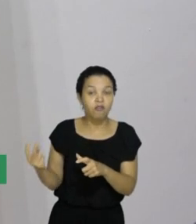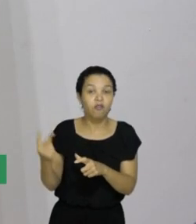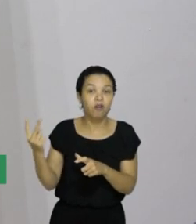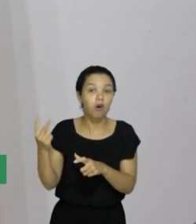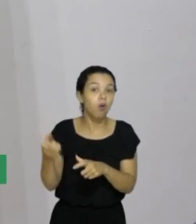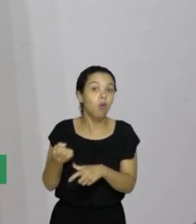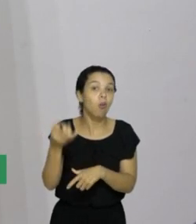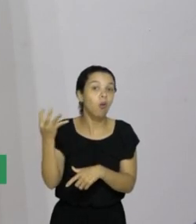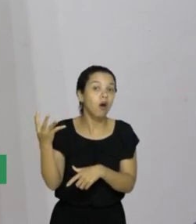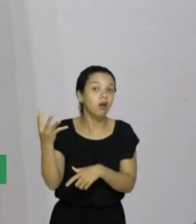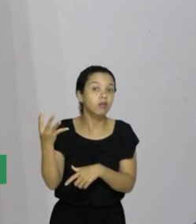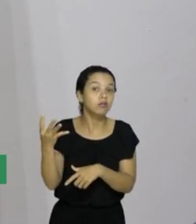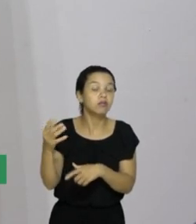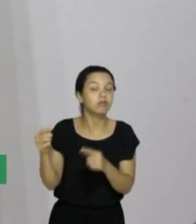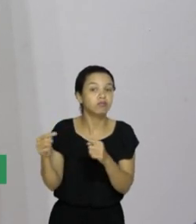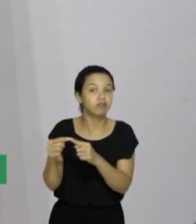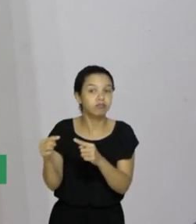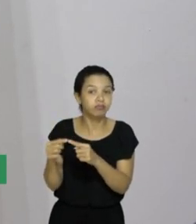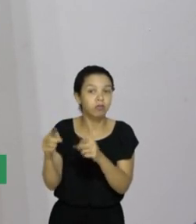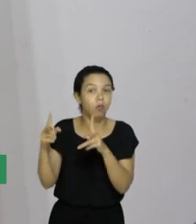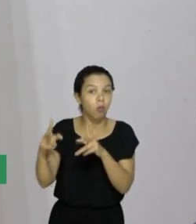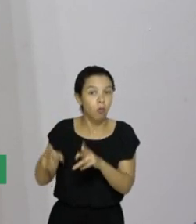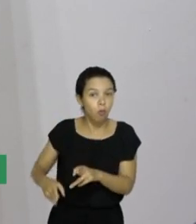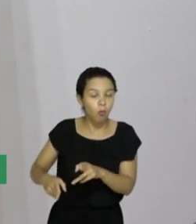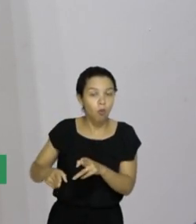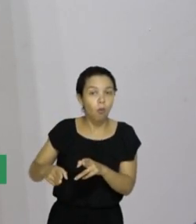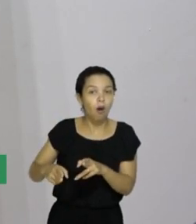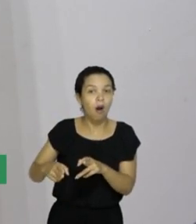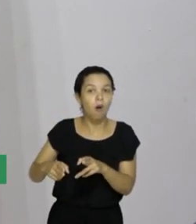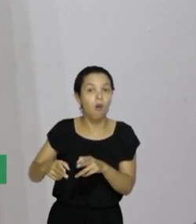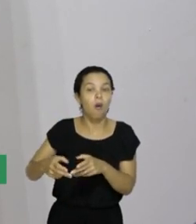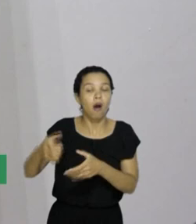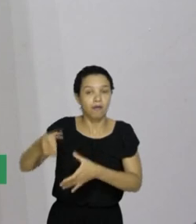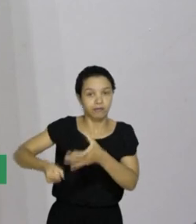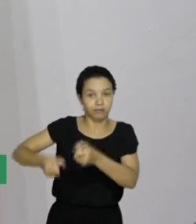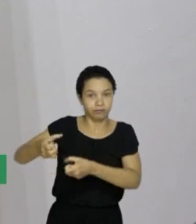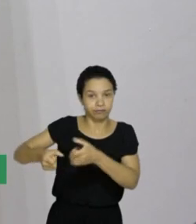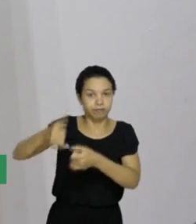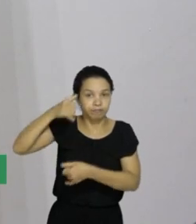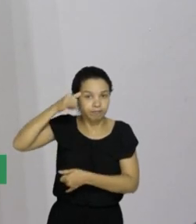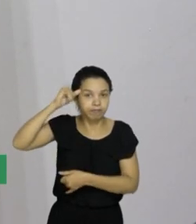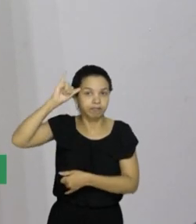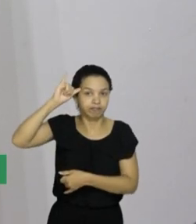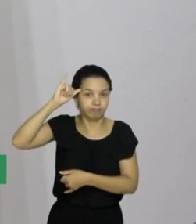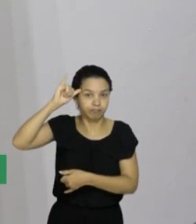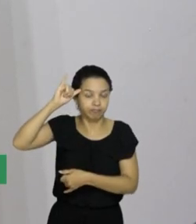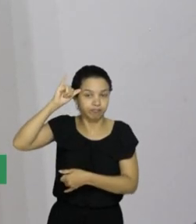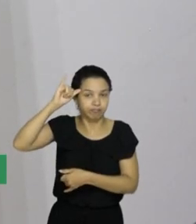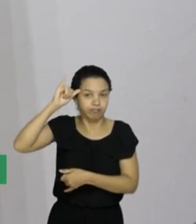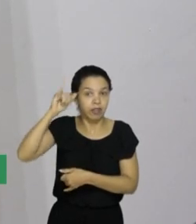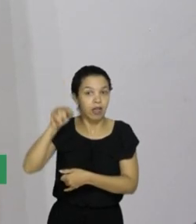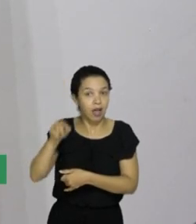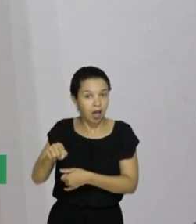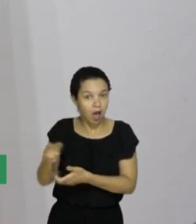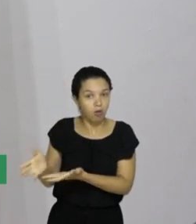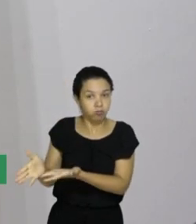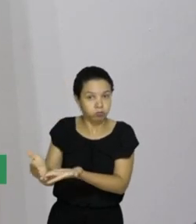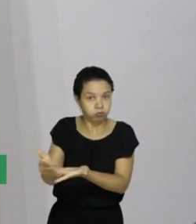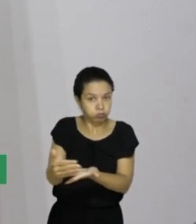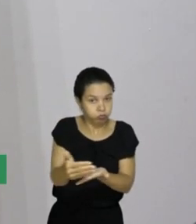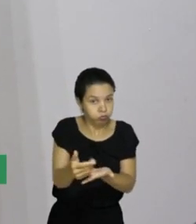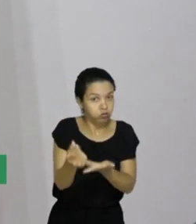desta forma os pioneiros juntaram os recursos necessários para a construção da ala de